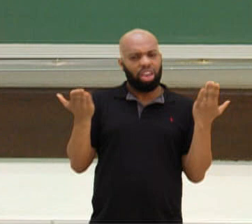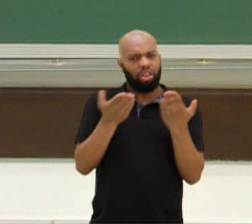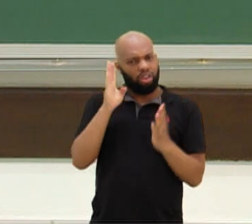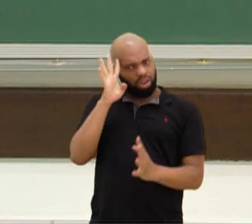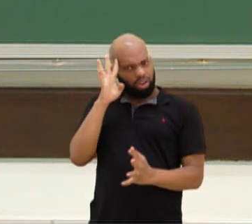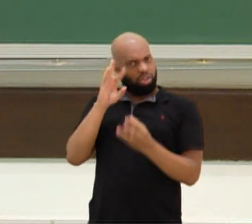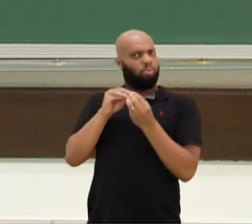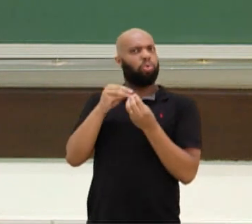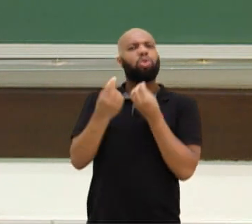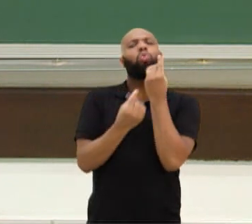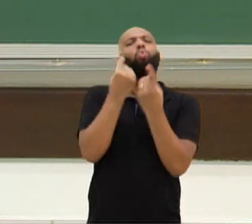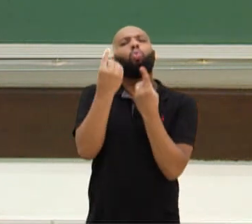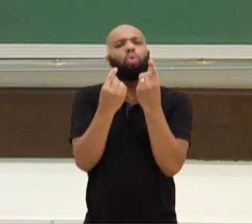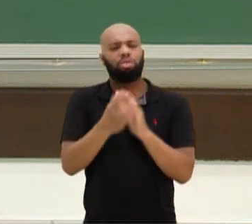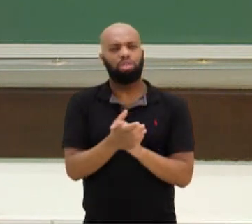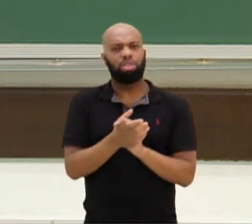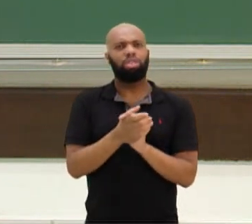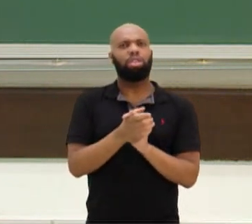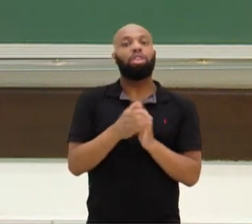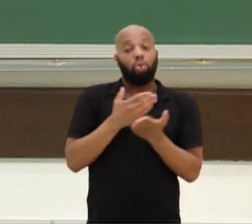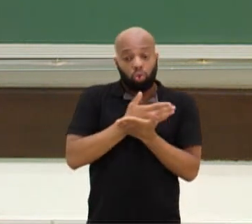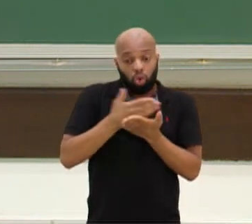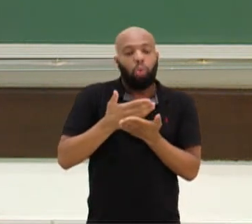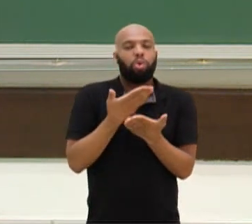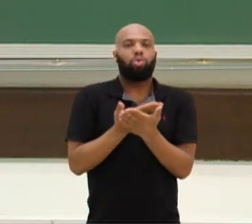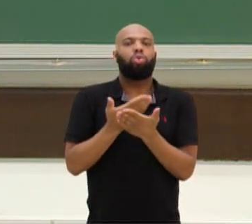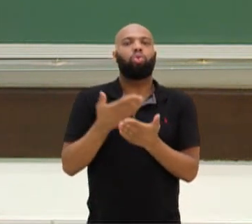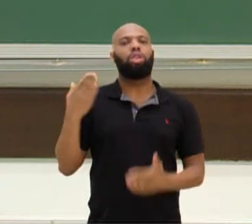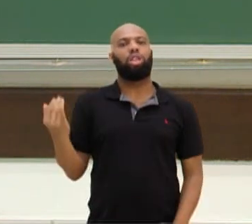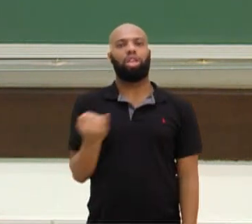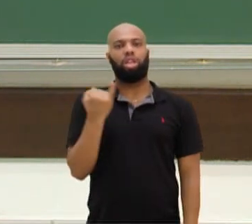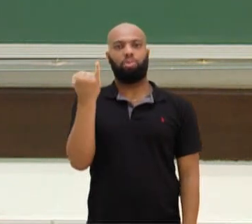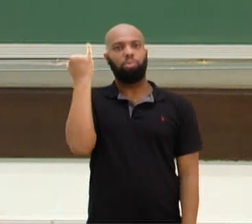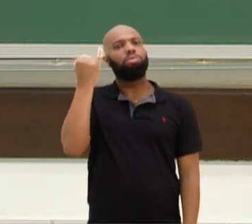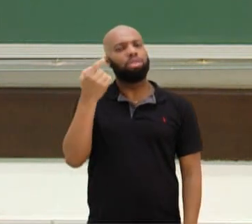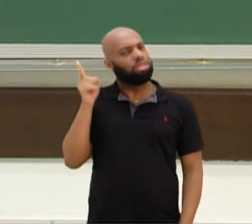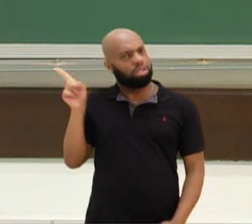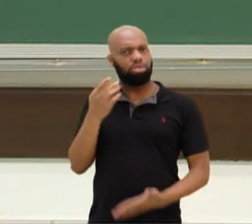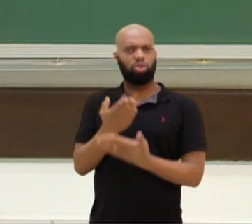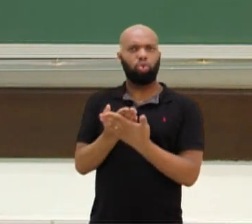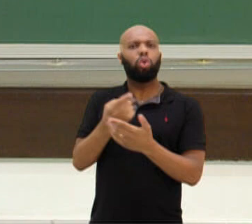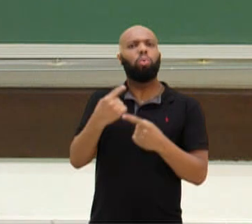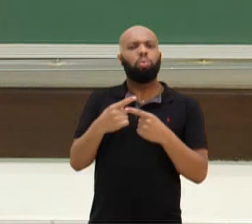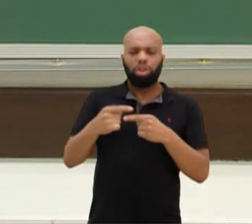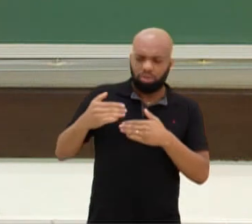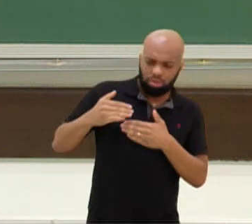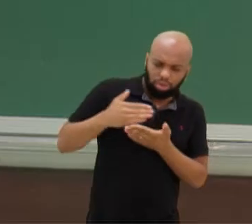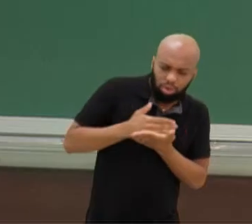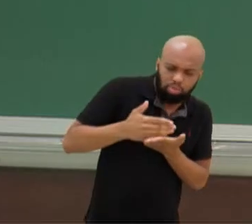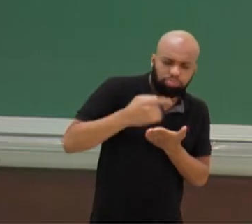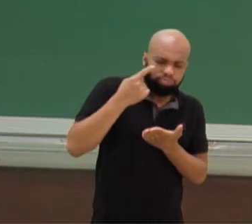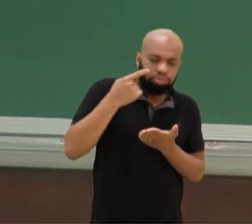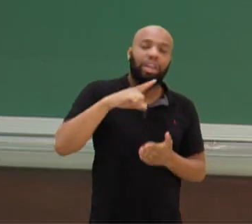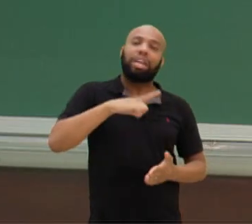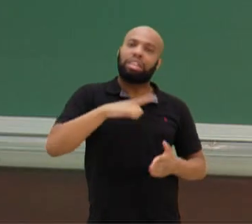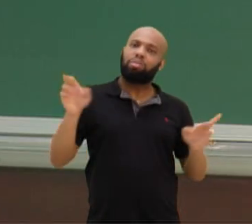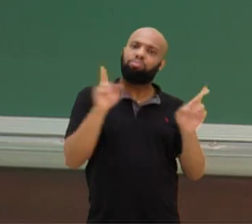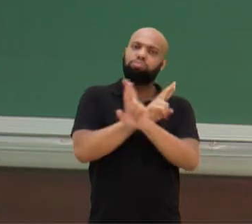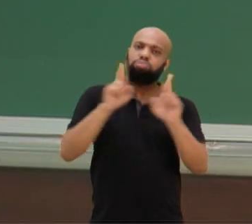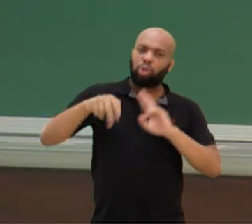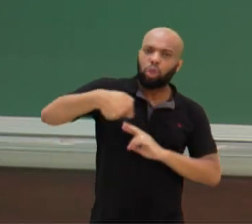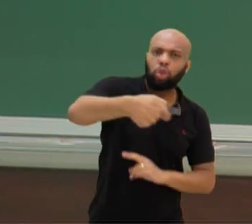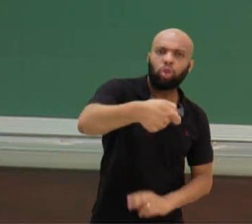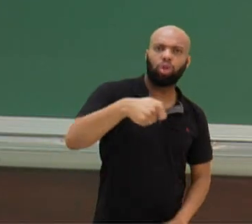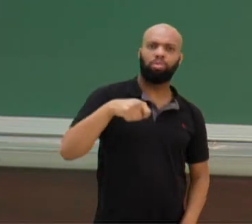os efeitos dele. Então, o estudo ainda está no início, mas foi muito importante. Por quê? Porque eles começaram a ver, então, que tem relação